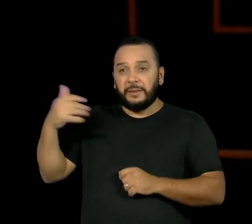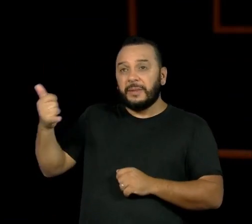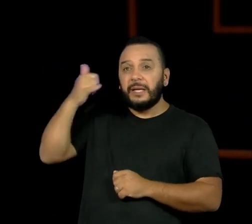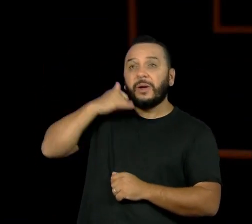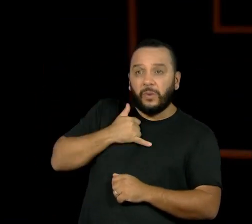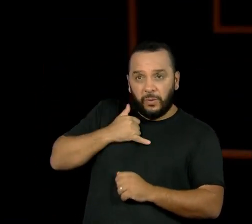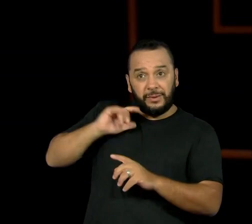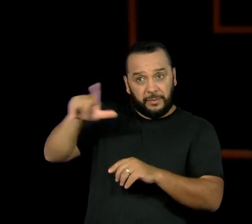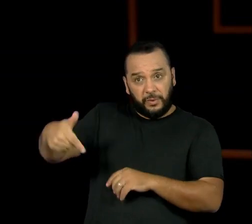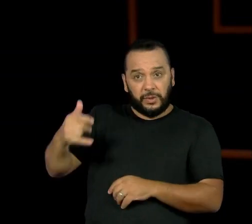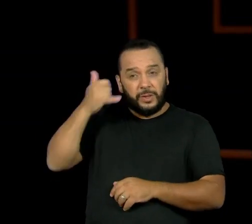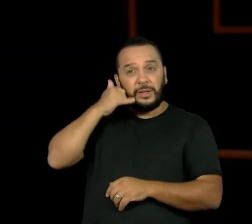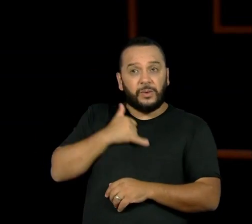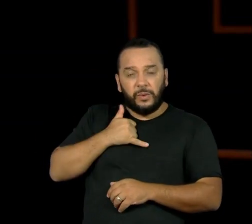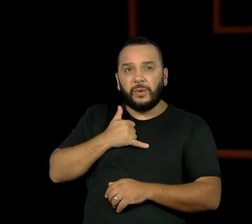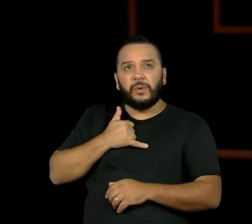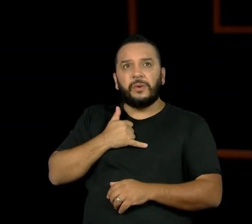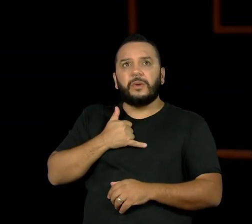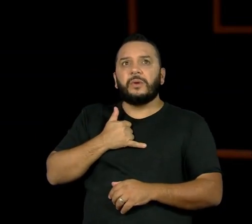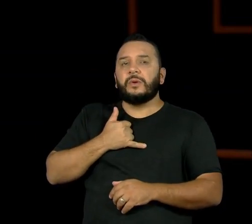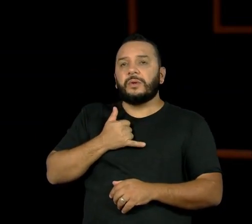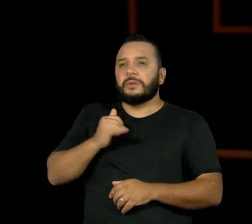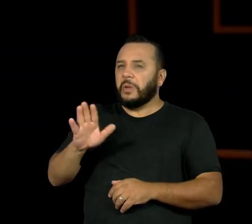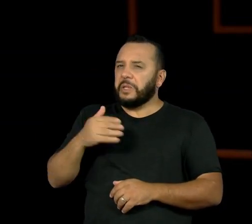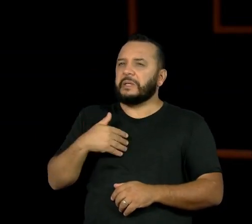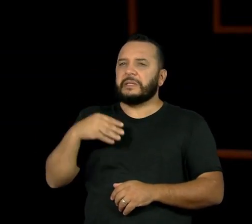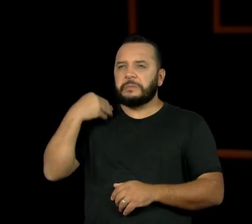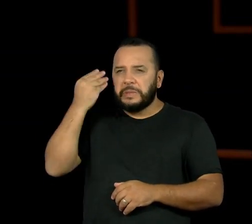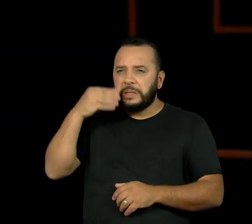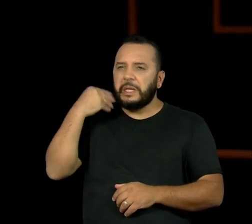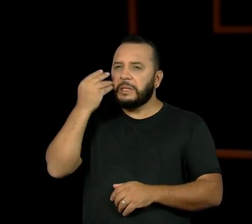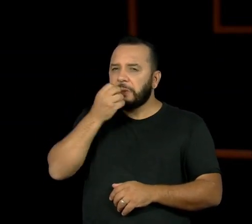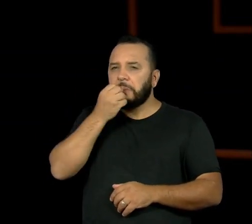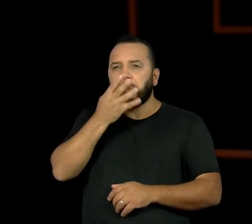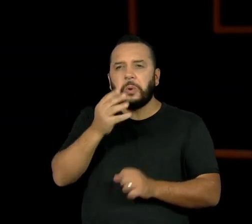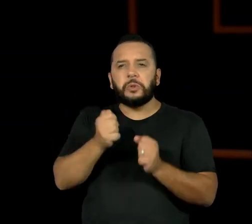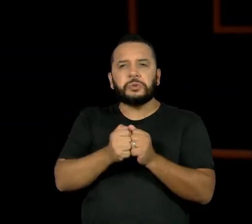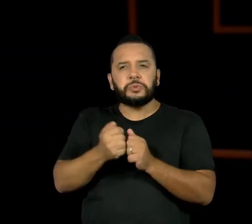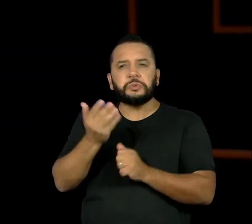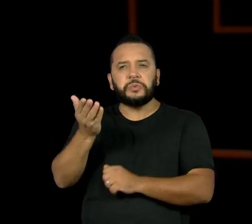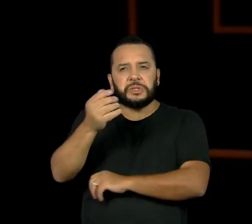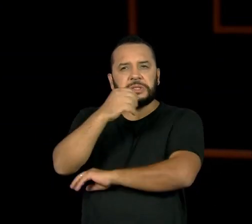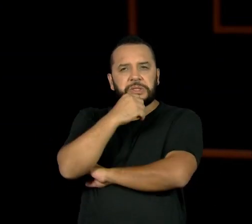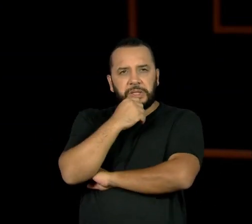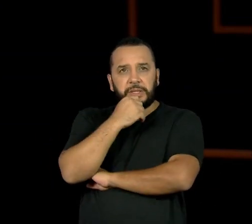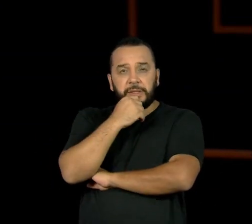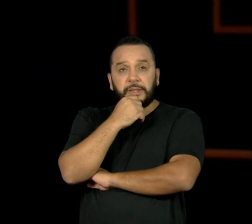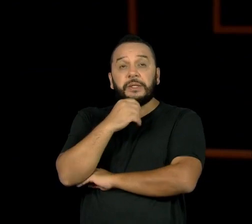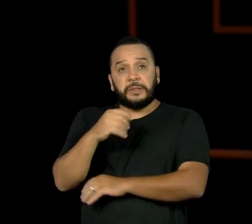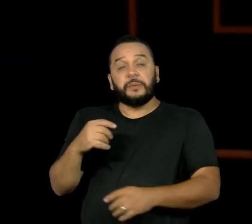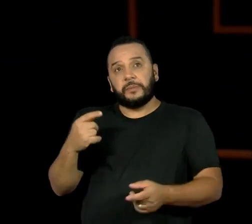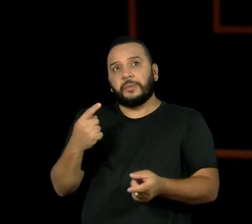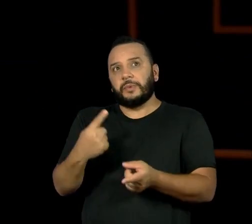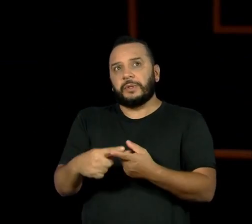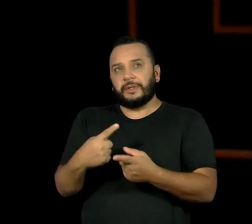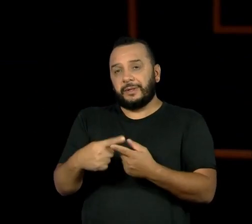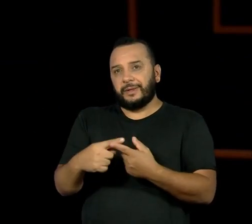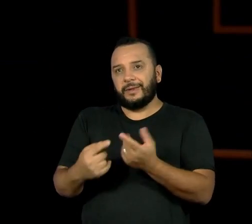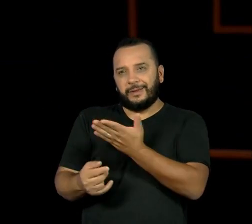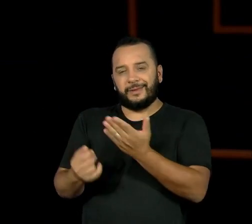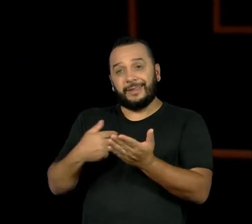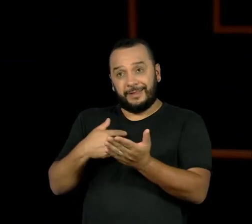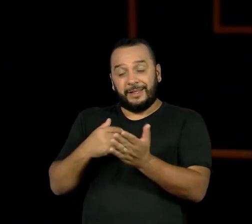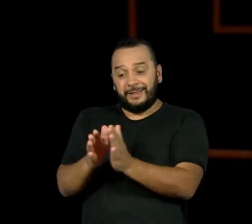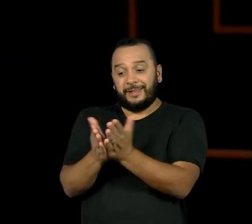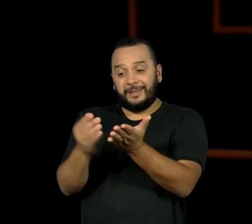foi tão barato ter uma experiência tão grande com você, que era o preço do livro, que era muito barato, que a gente vai